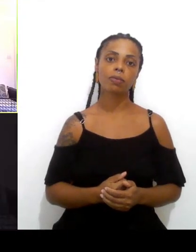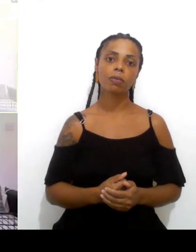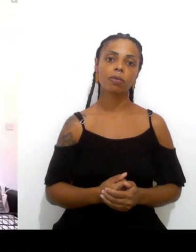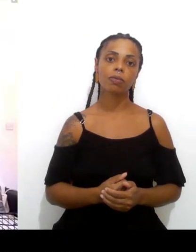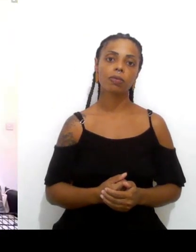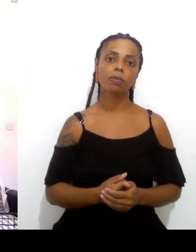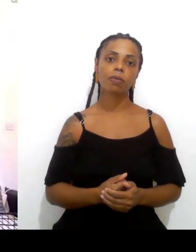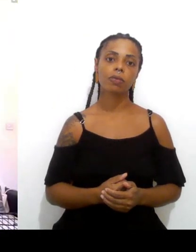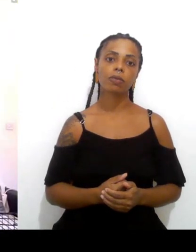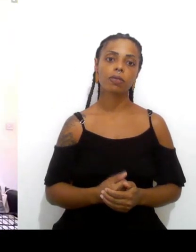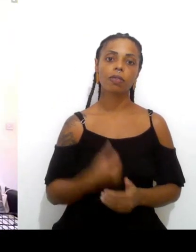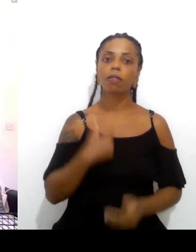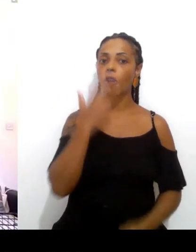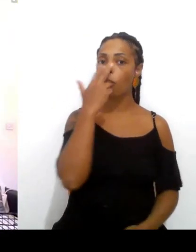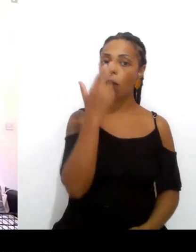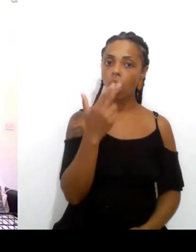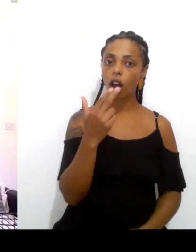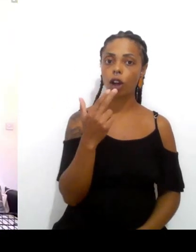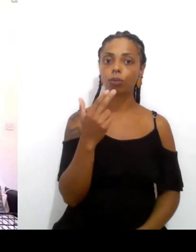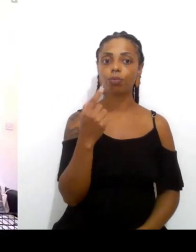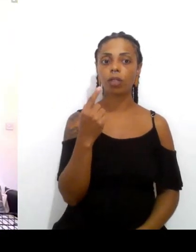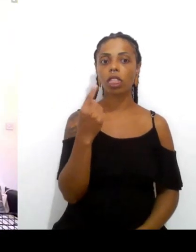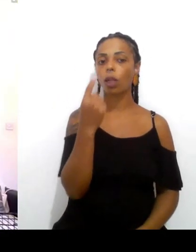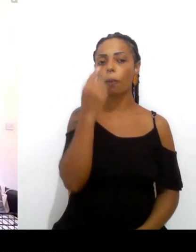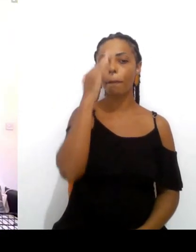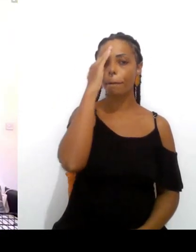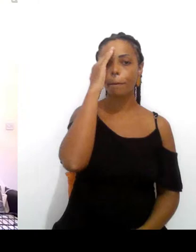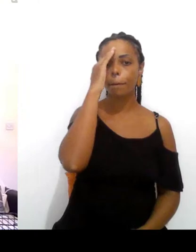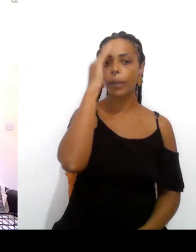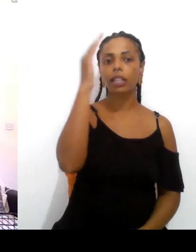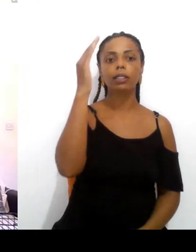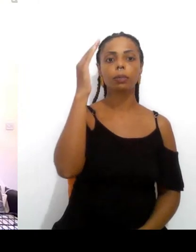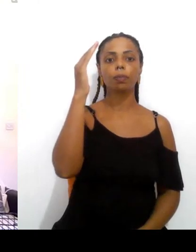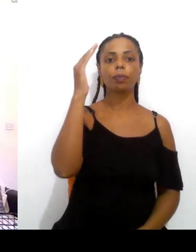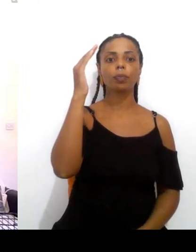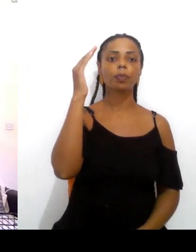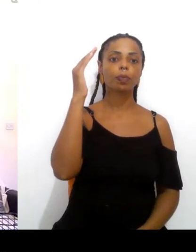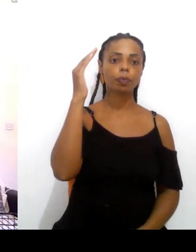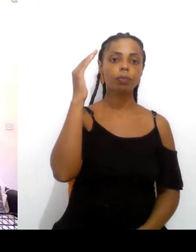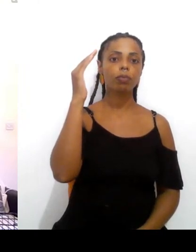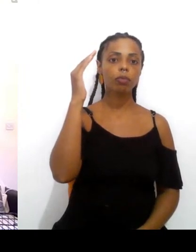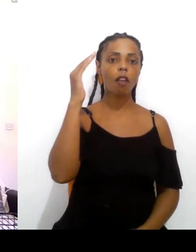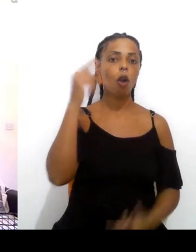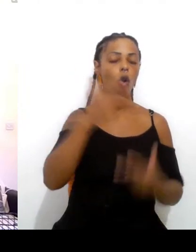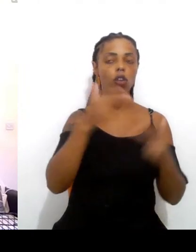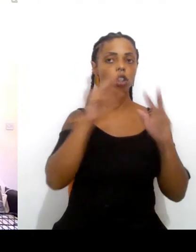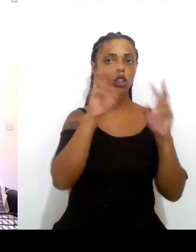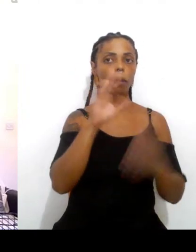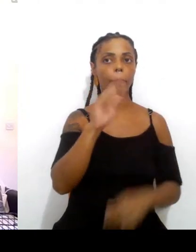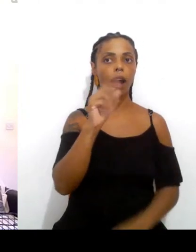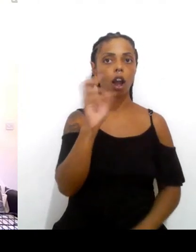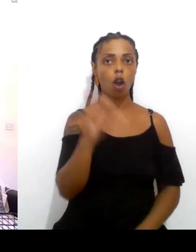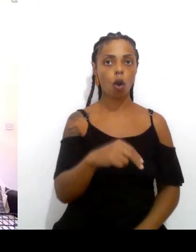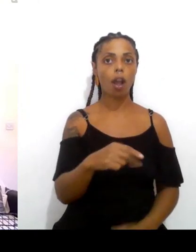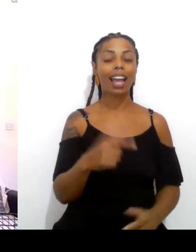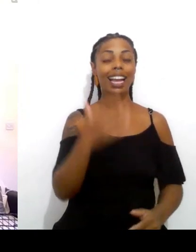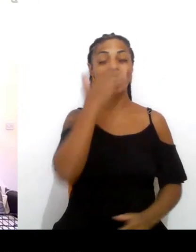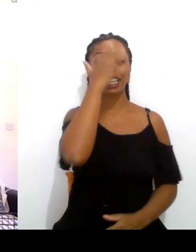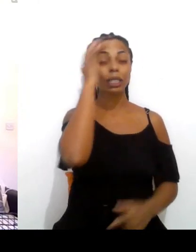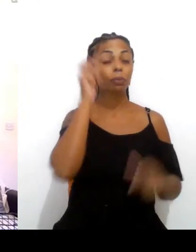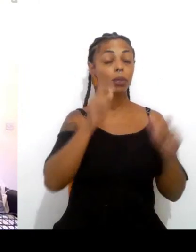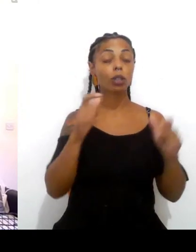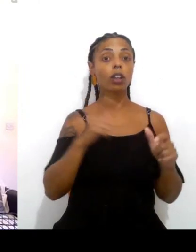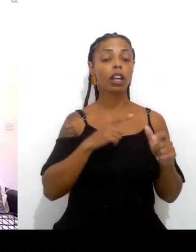eu acho que uma das principais questões sobre bacon é que as pessoas muitas vezes se